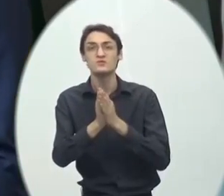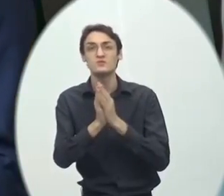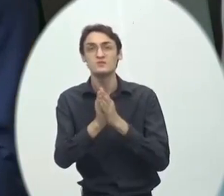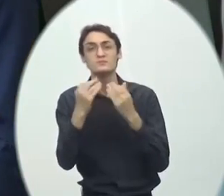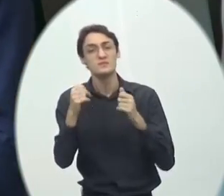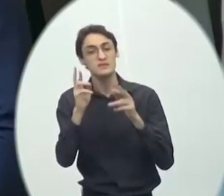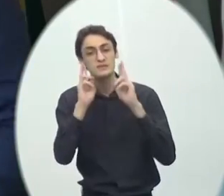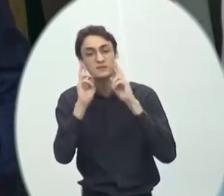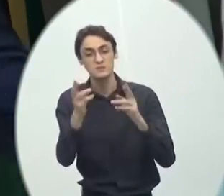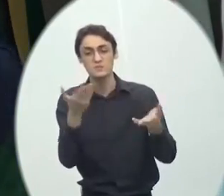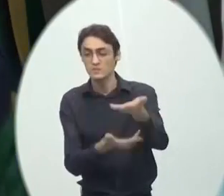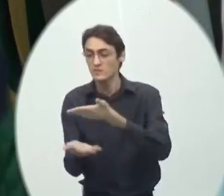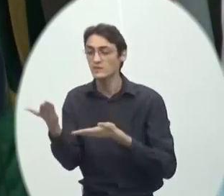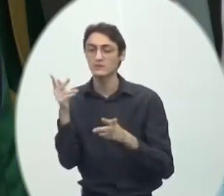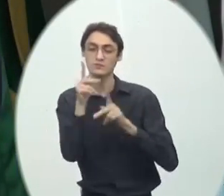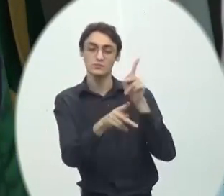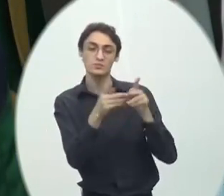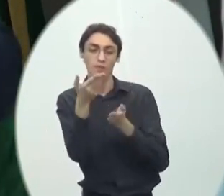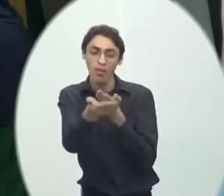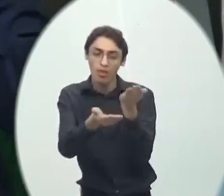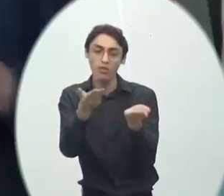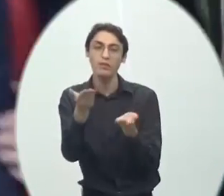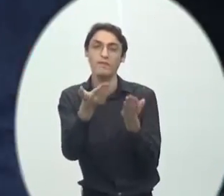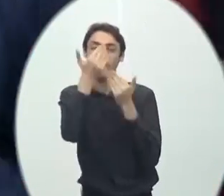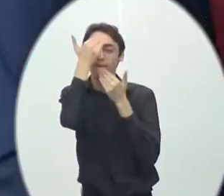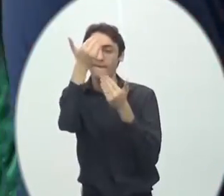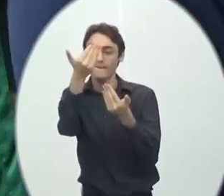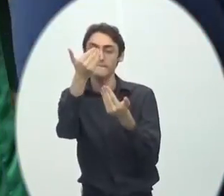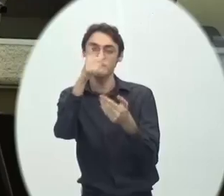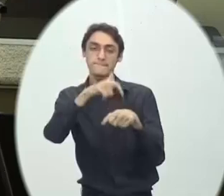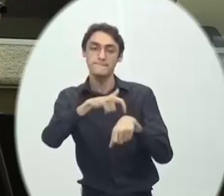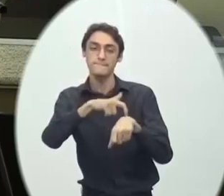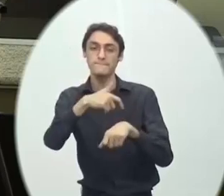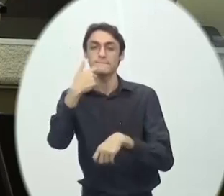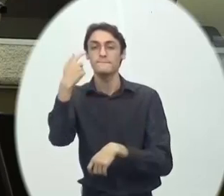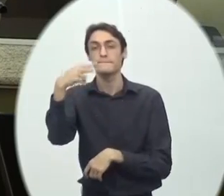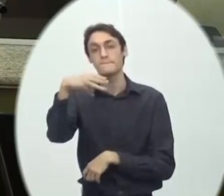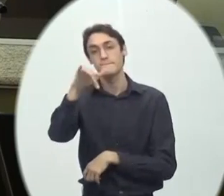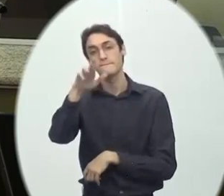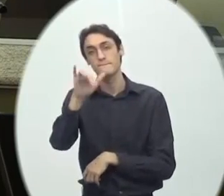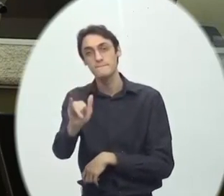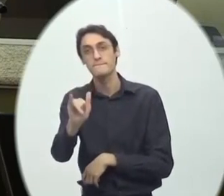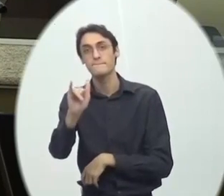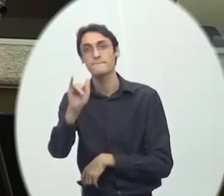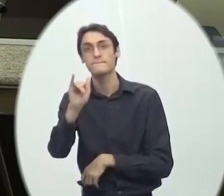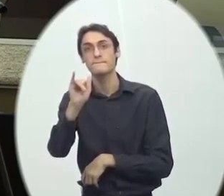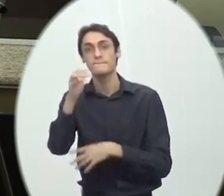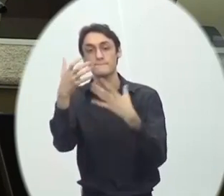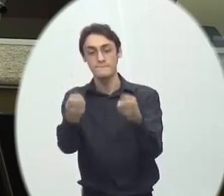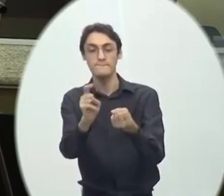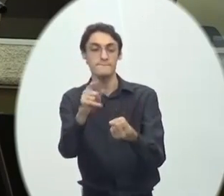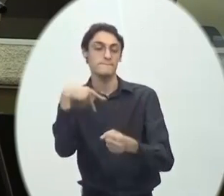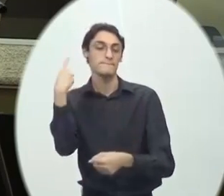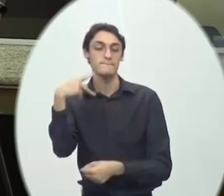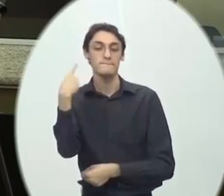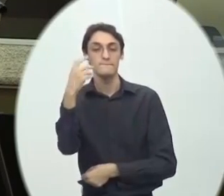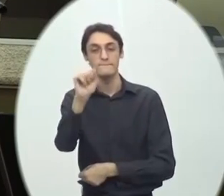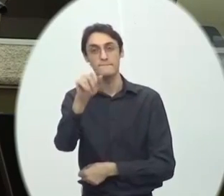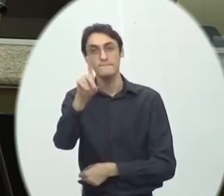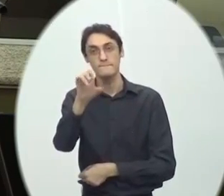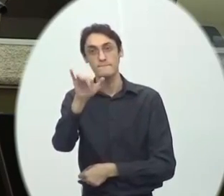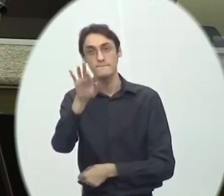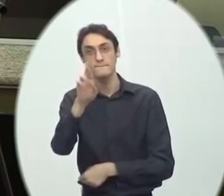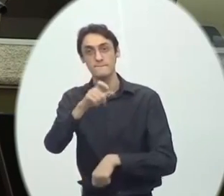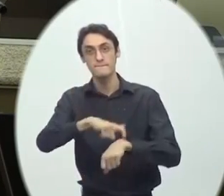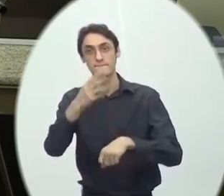mais respeito com a nossa população nos atendimentos. Obrigado. Com a palavra, vereador Miri D'Agostin. Declina. Com a palavra, vereador Ademir José Honorato.